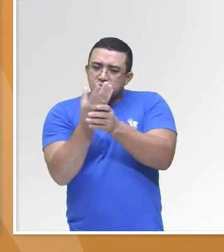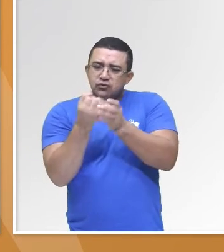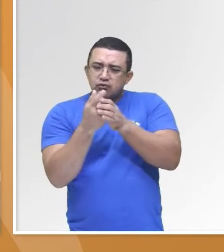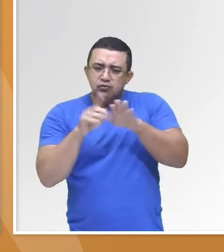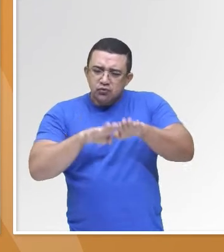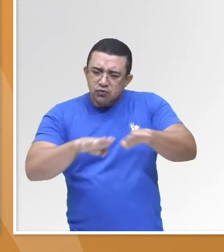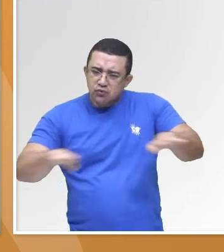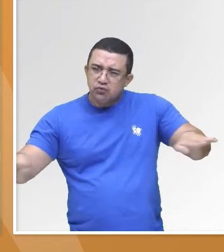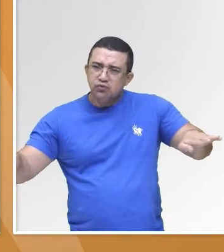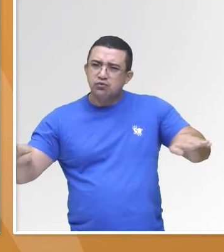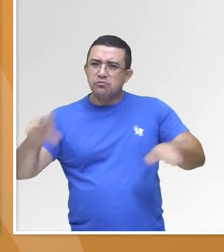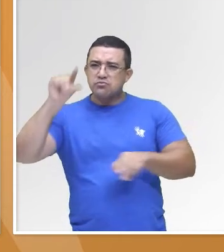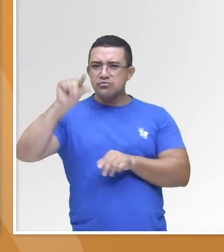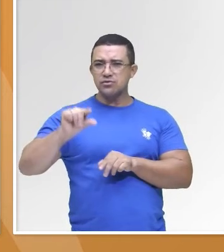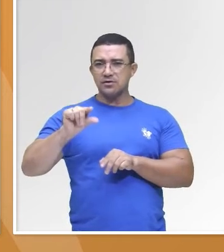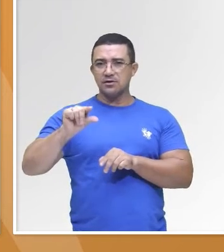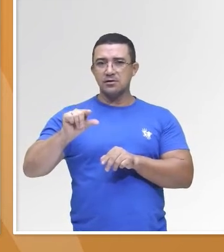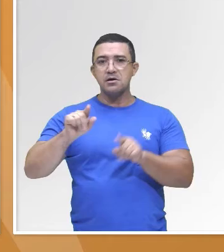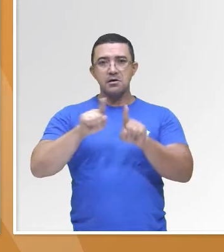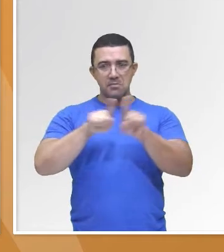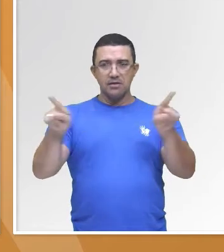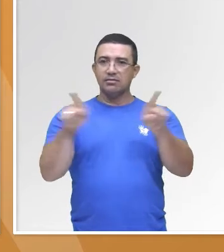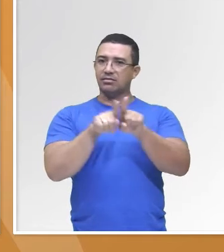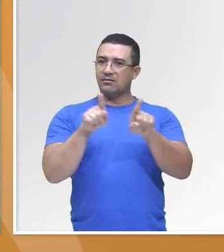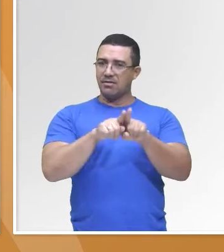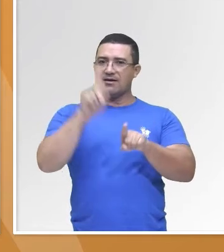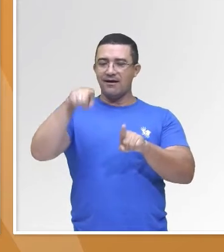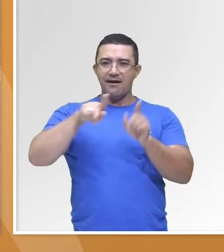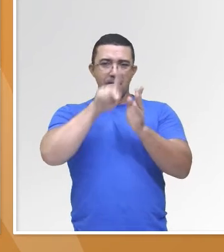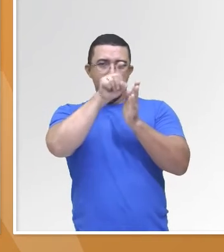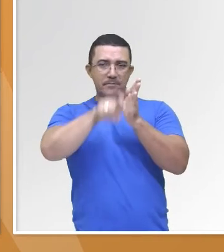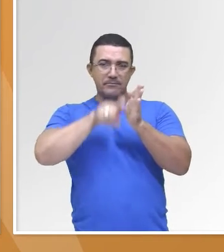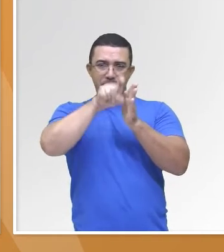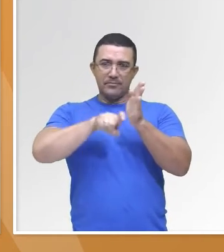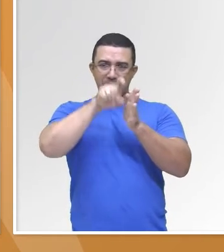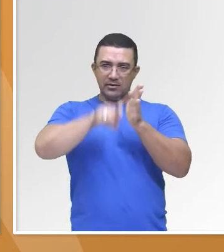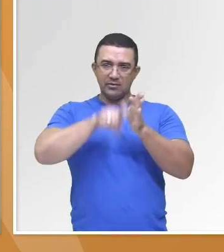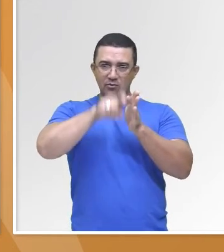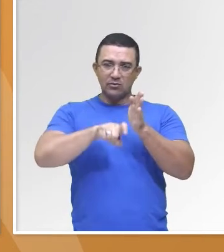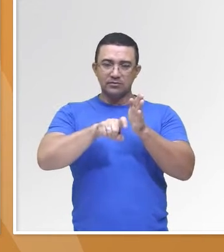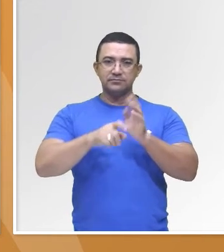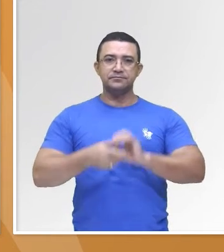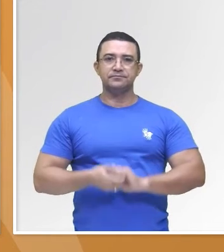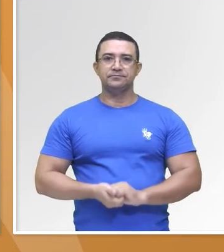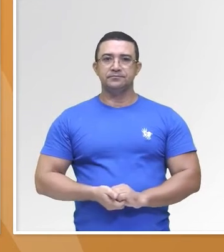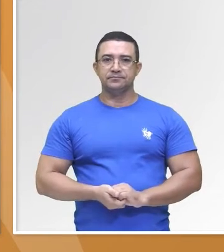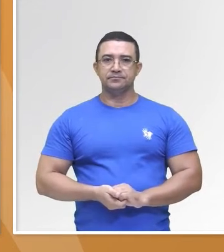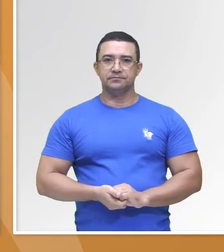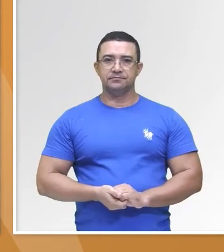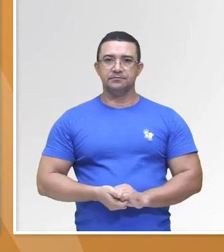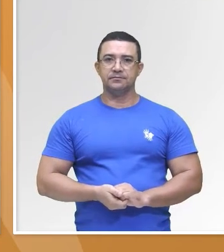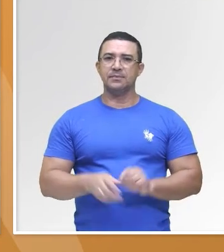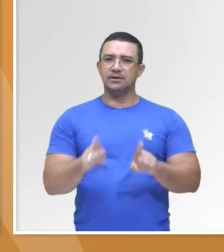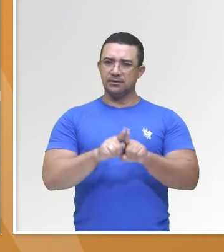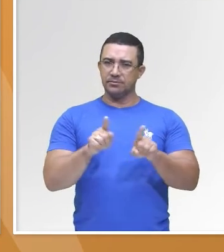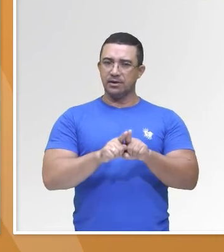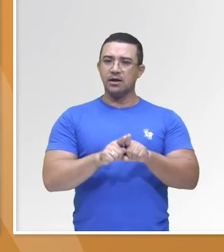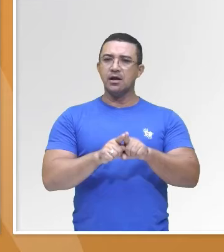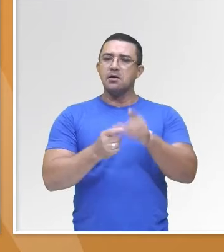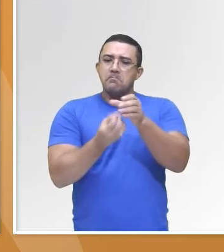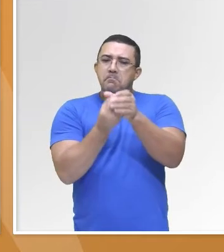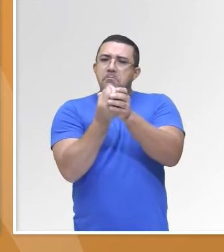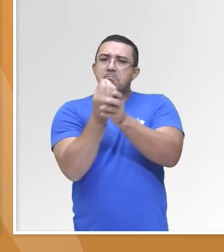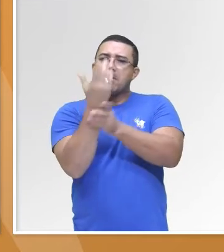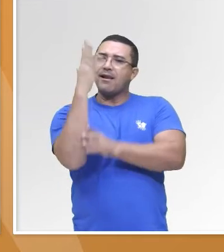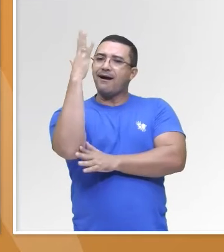mais rasteira e mais aproveitada para as práticas agropecuárias. Temos a vegetação litorânea, olha só.